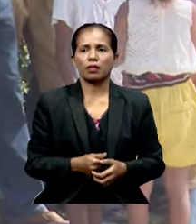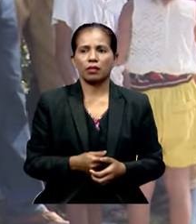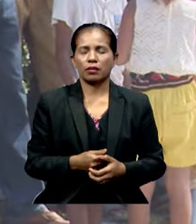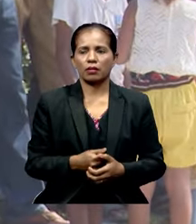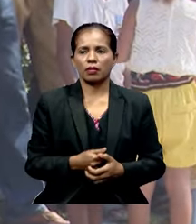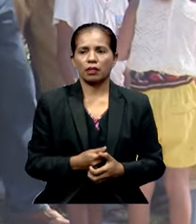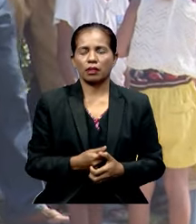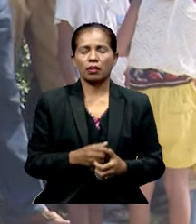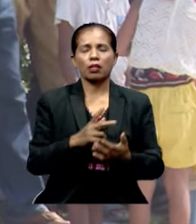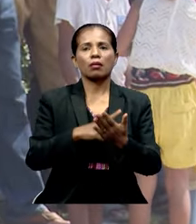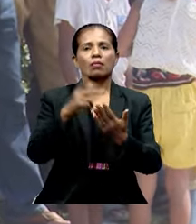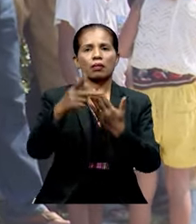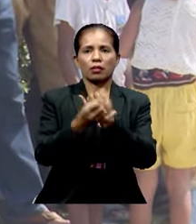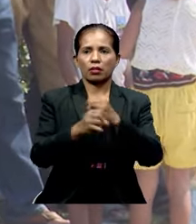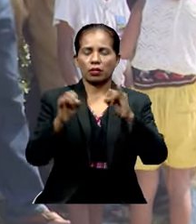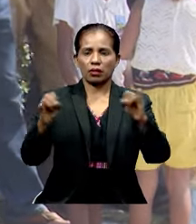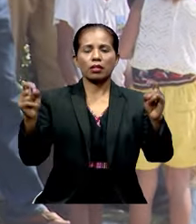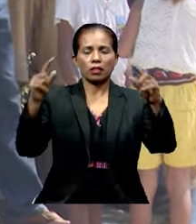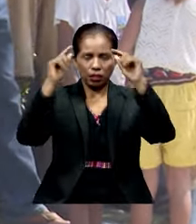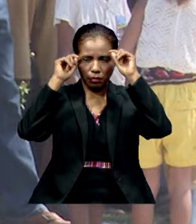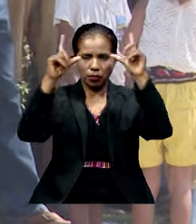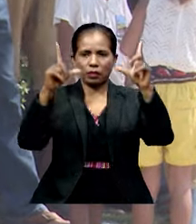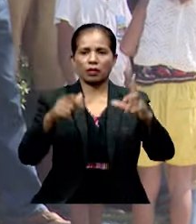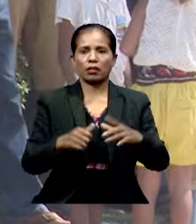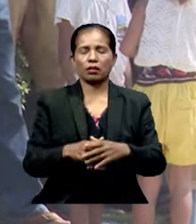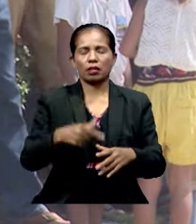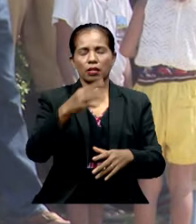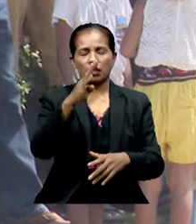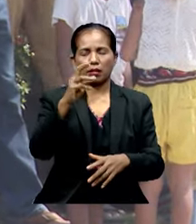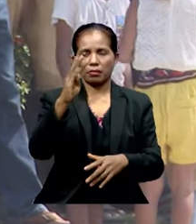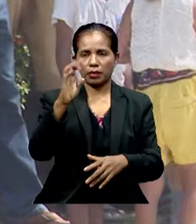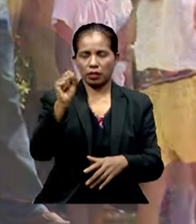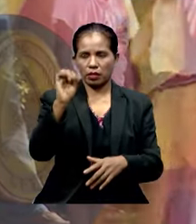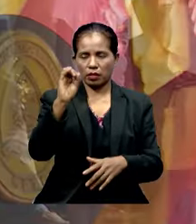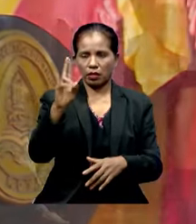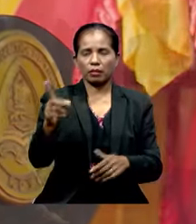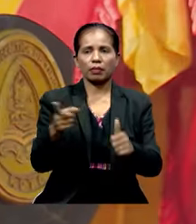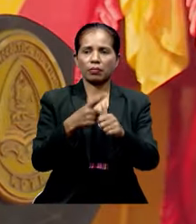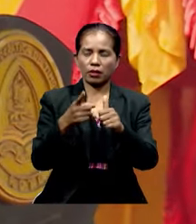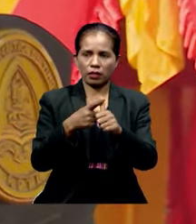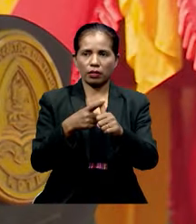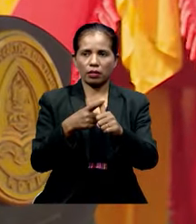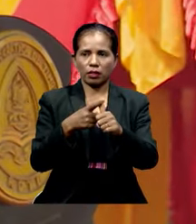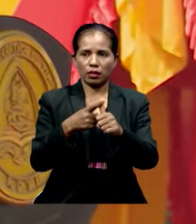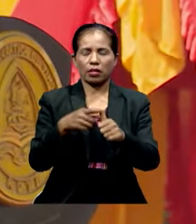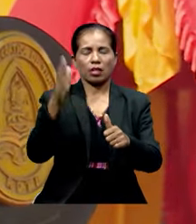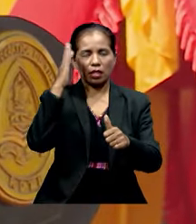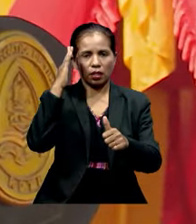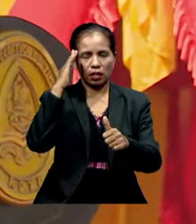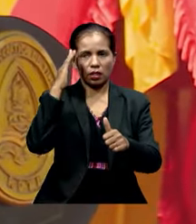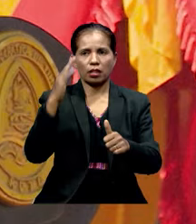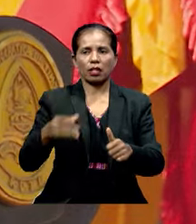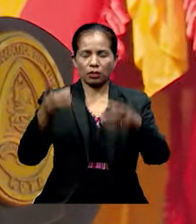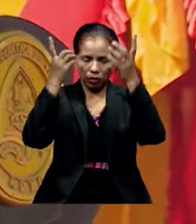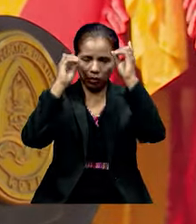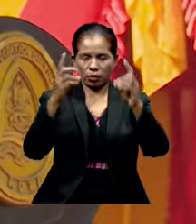da proclamação de independência do Timor, Guiné-Bissau foi um dos primeiros a reconhecer